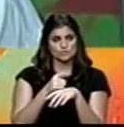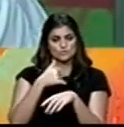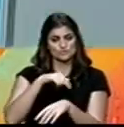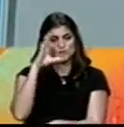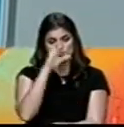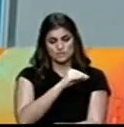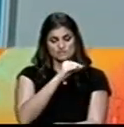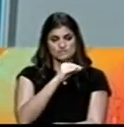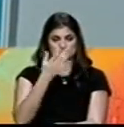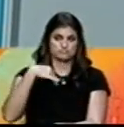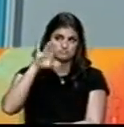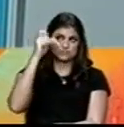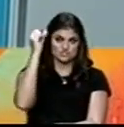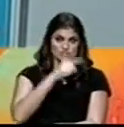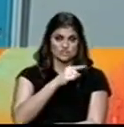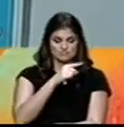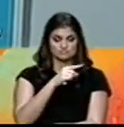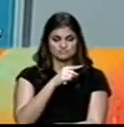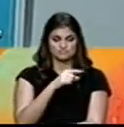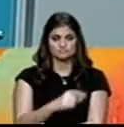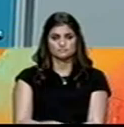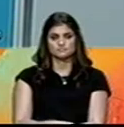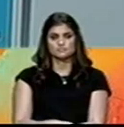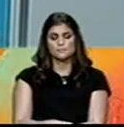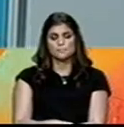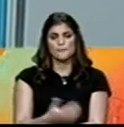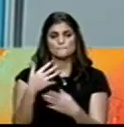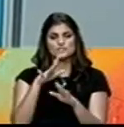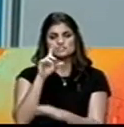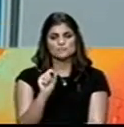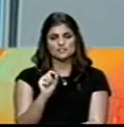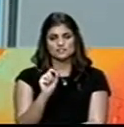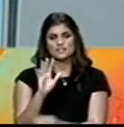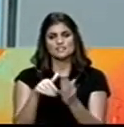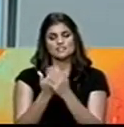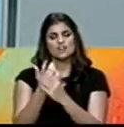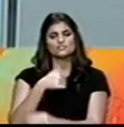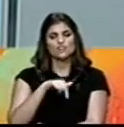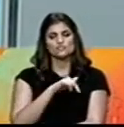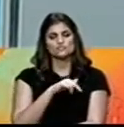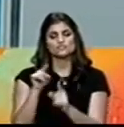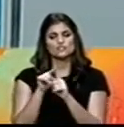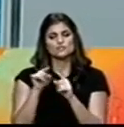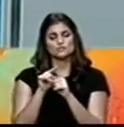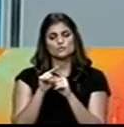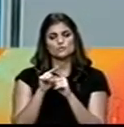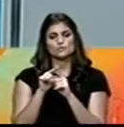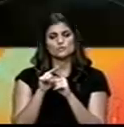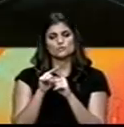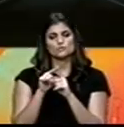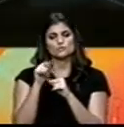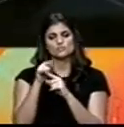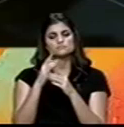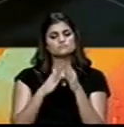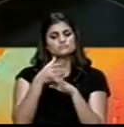abusados, mas isso também faz com que nós ganhemos a ponte para uma série